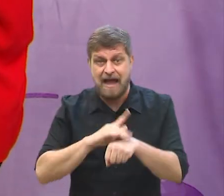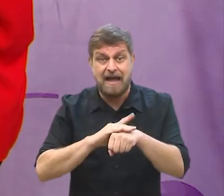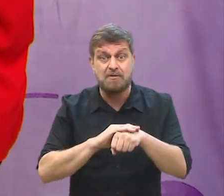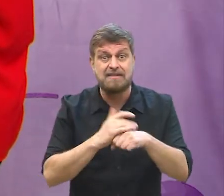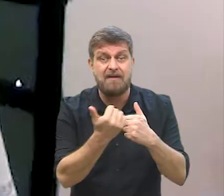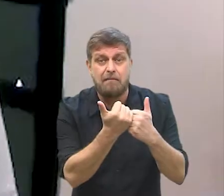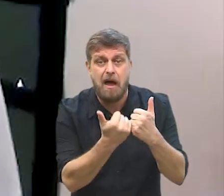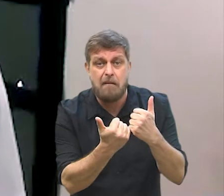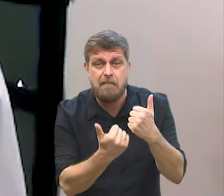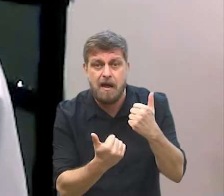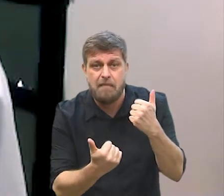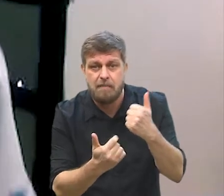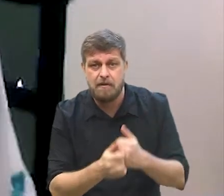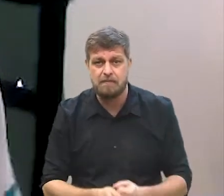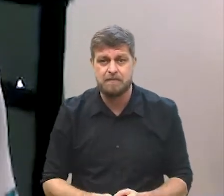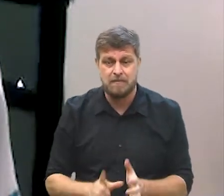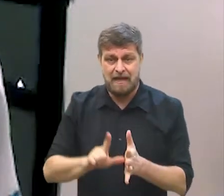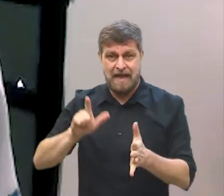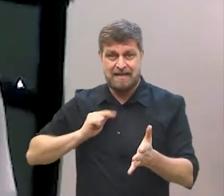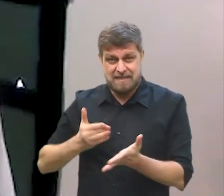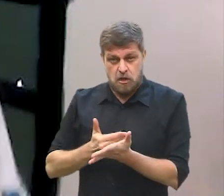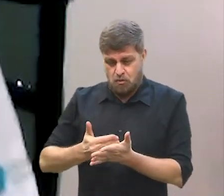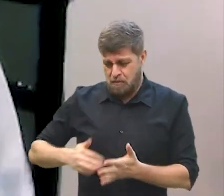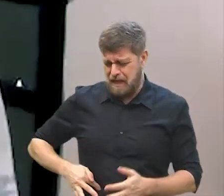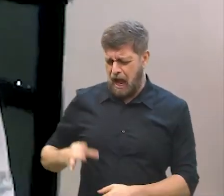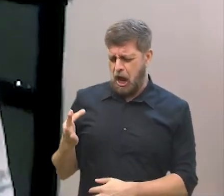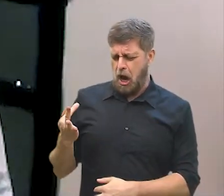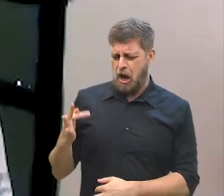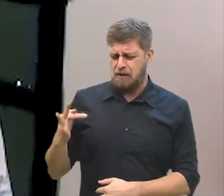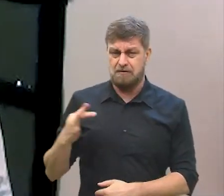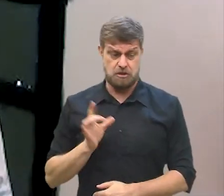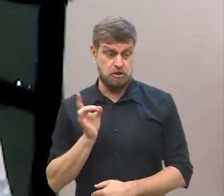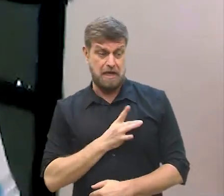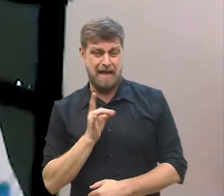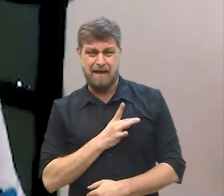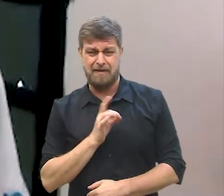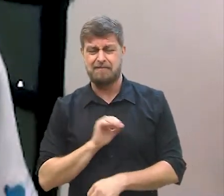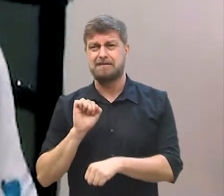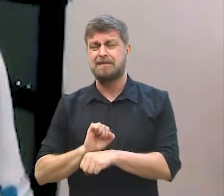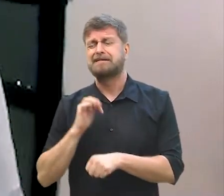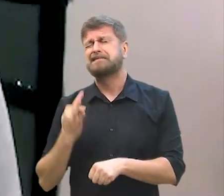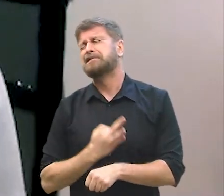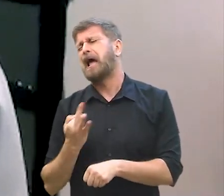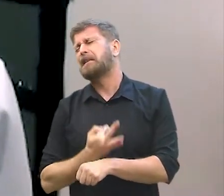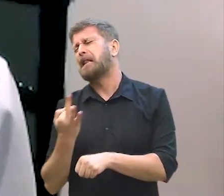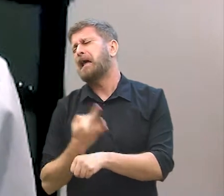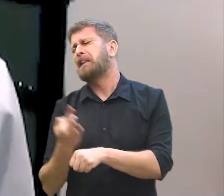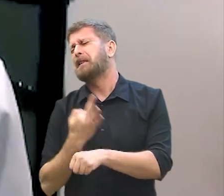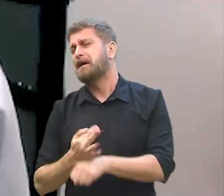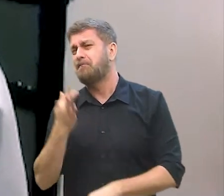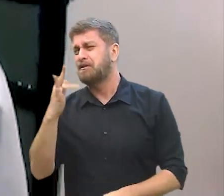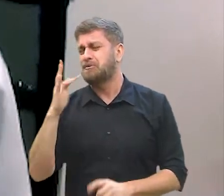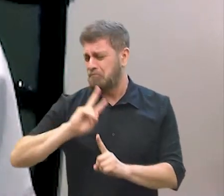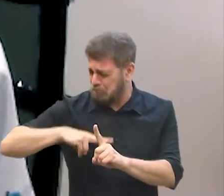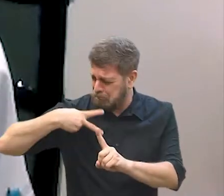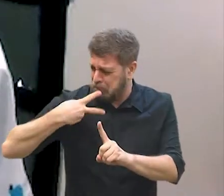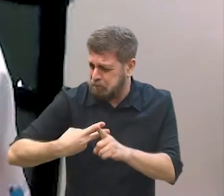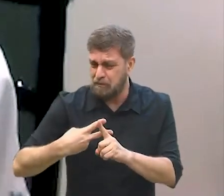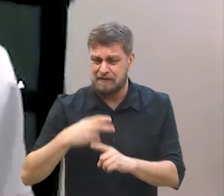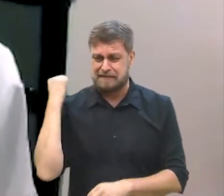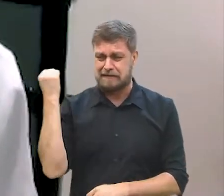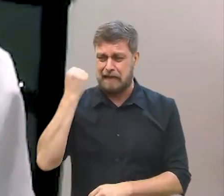verdade, o que aconteceu? Os pacientes que vinham operar, a gente começou a ver que os pacientes vinham mais graves. Por conta da